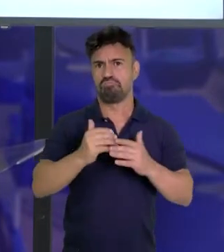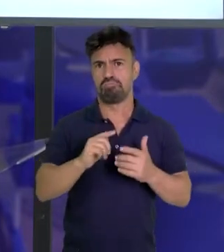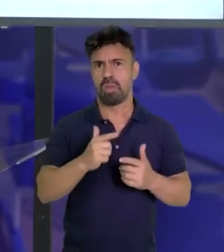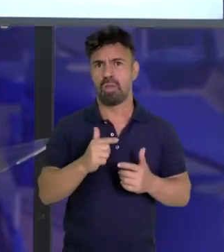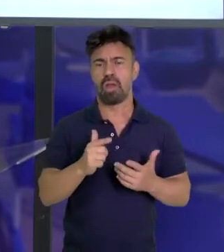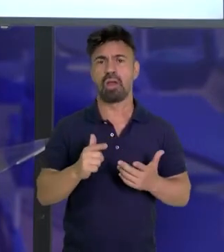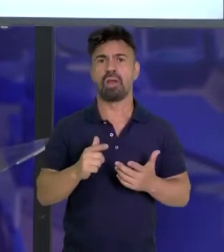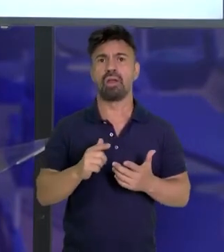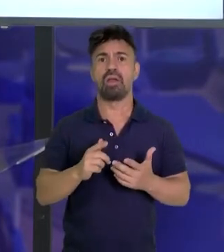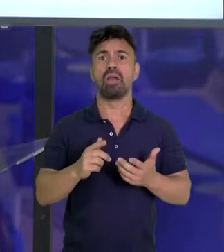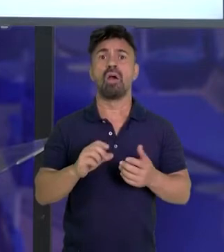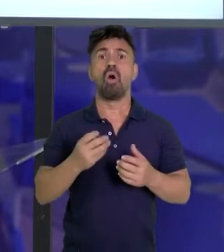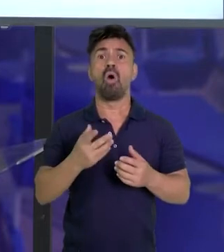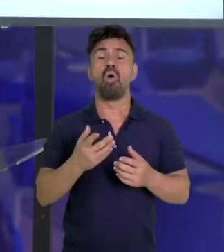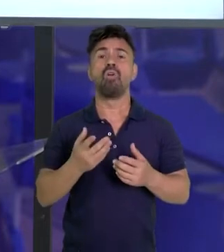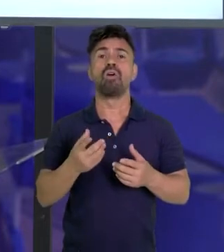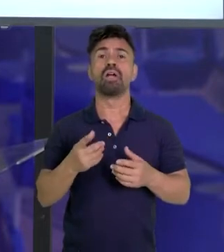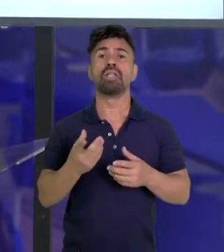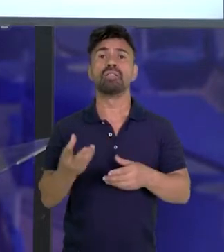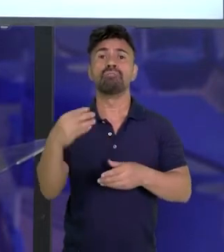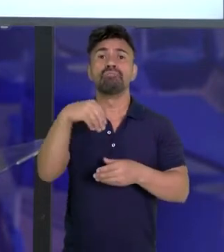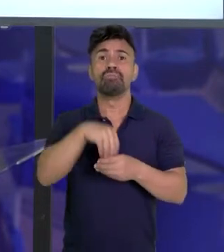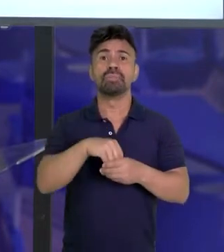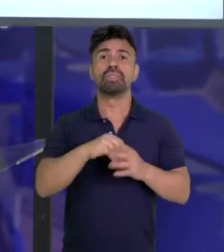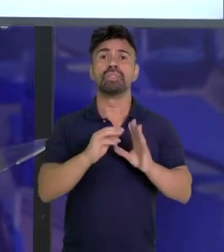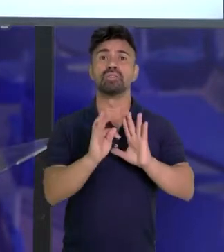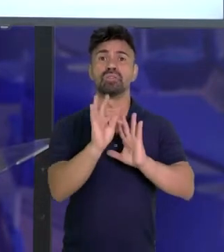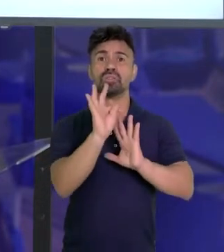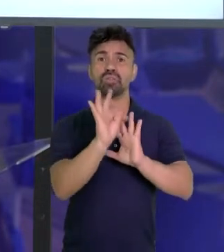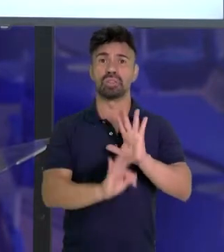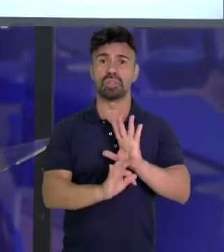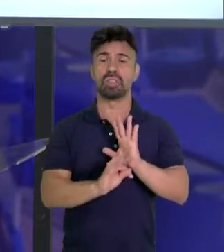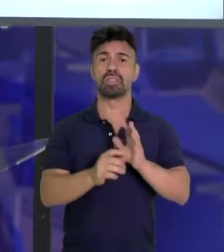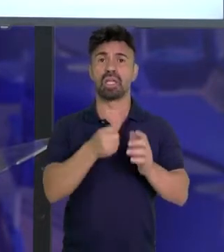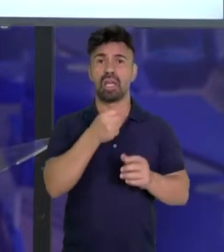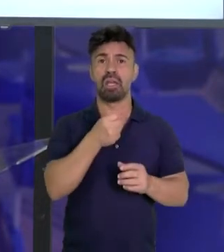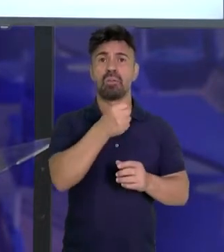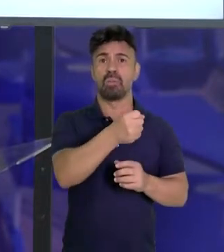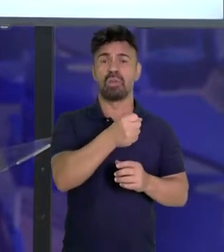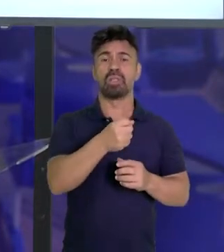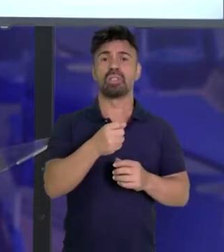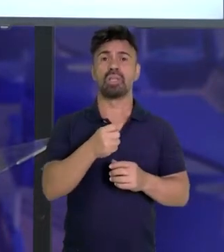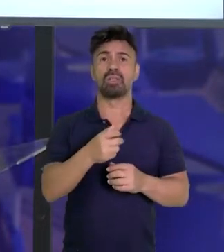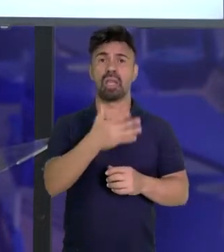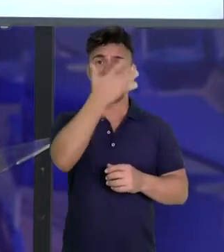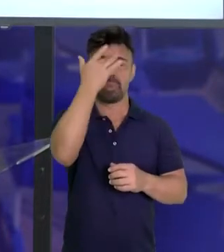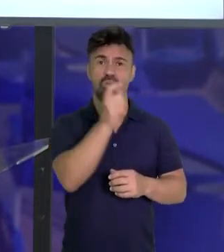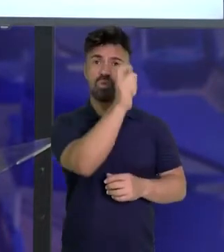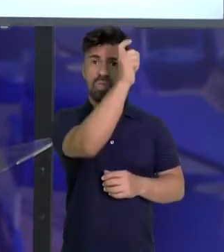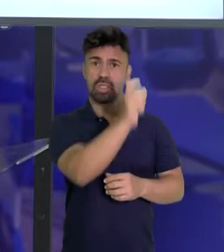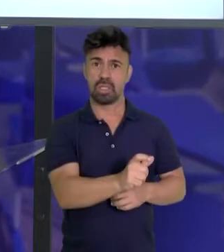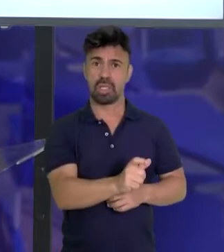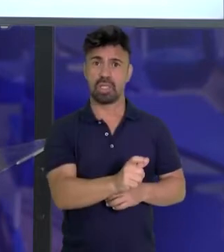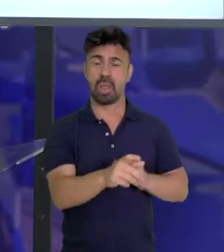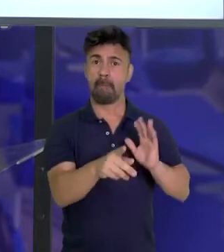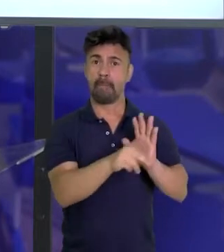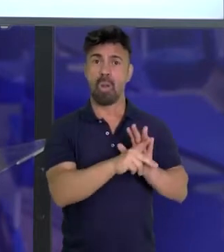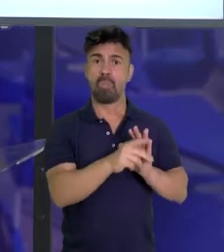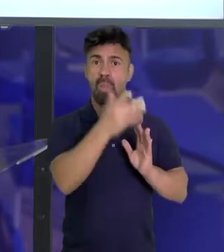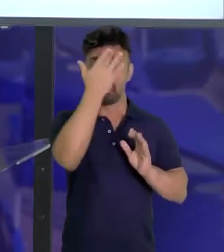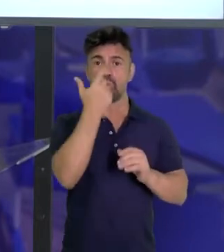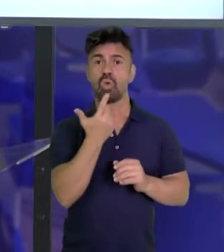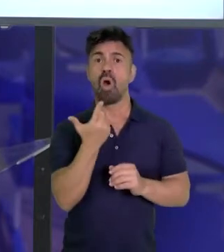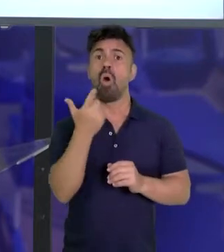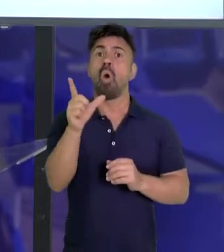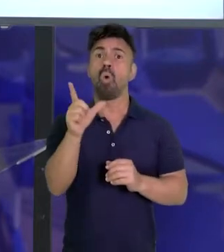seja, toda vez que eu for incorporar no meu texto, no texto da reportagem, uma fala que não é a fala do próprio jornalista,